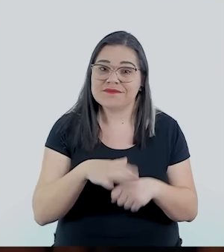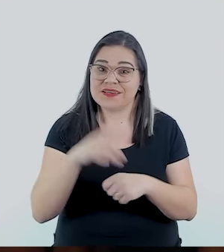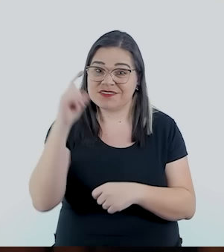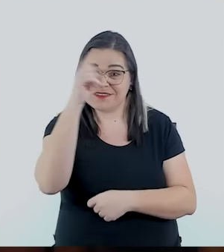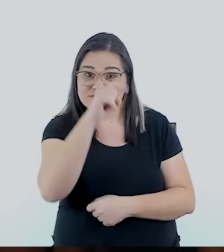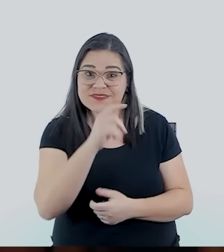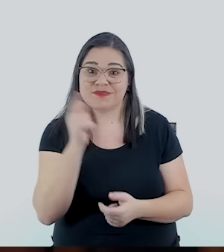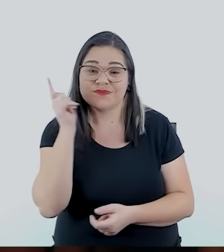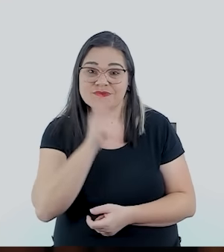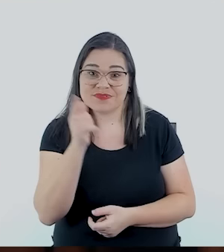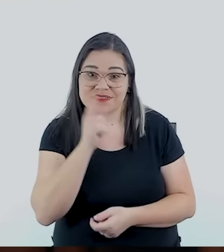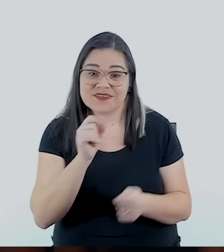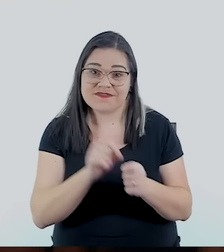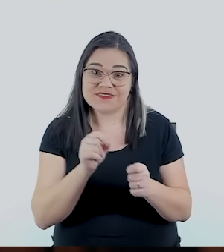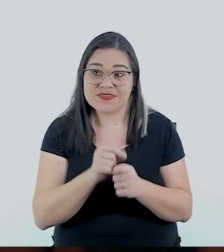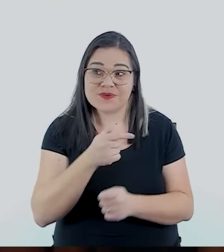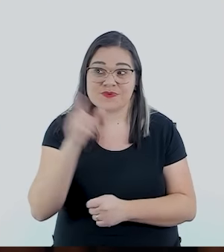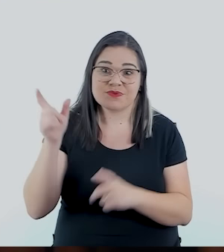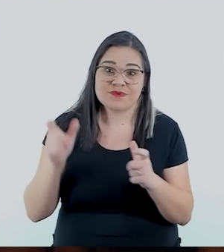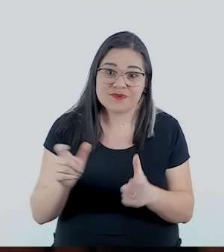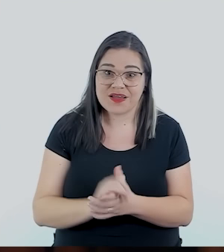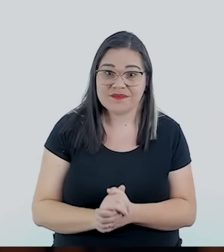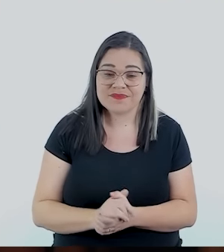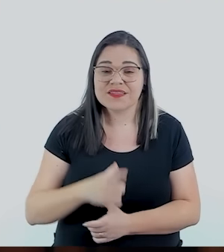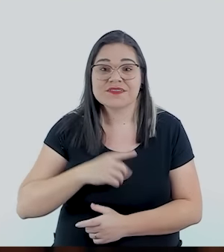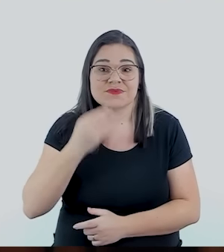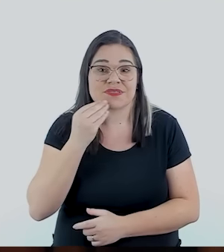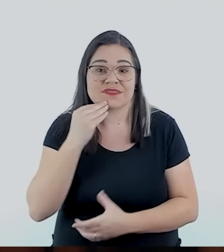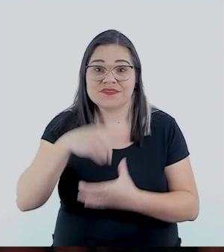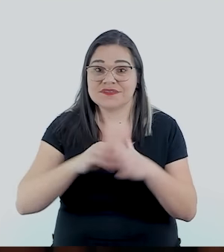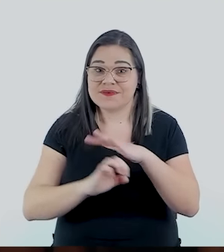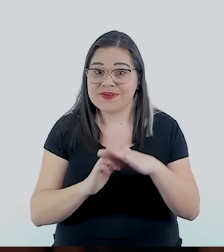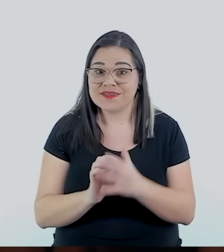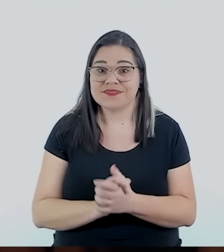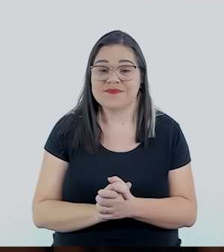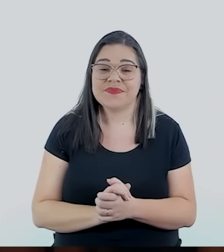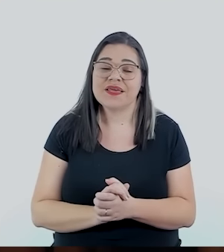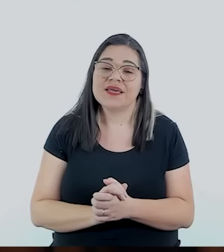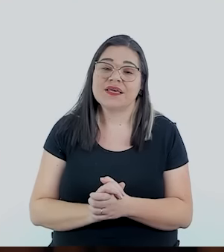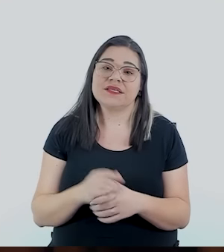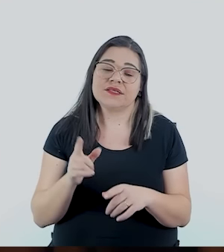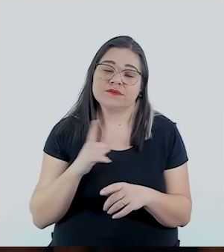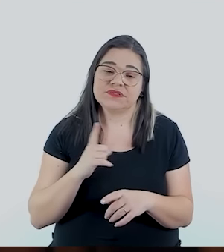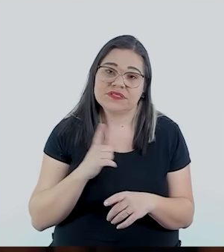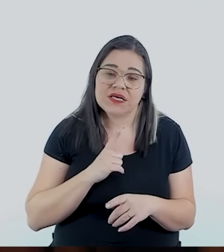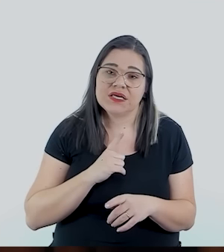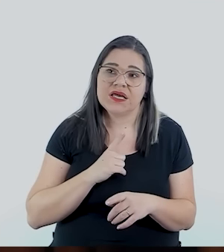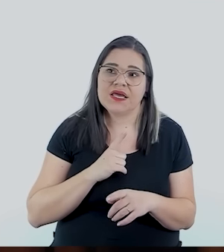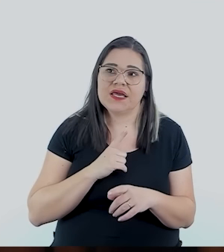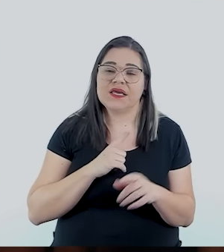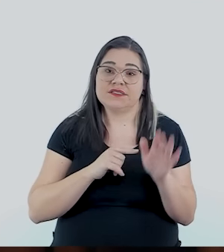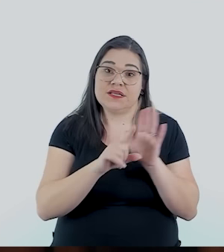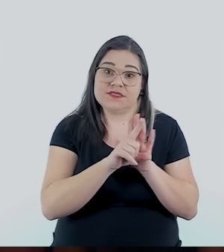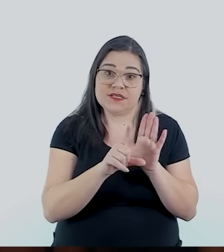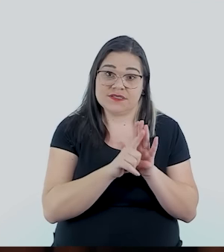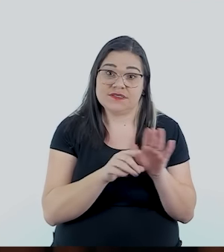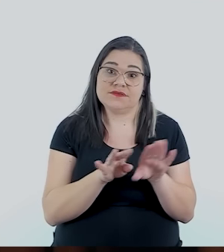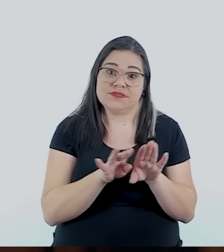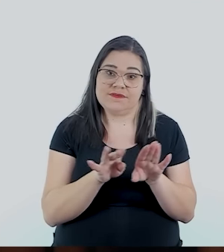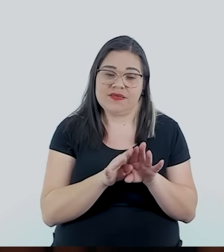difícil você conseguir e fazer isso n outro lugar e ter essa possibilidade na empresa vai passar por questões né de legislação